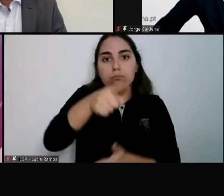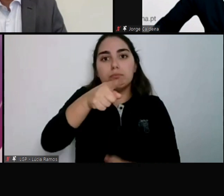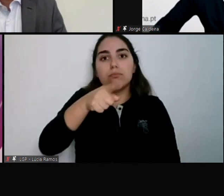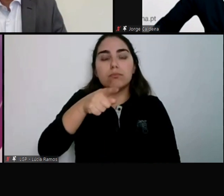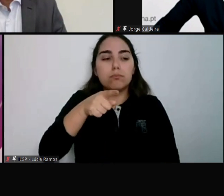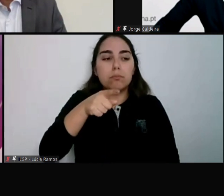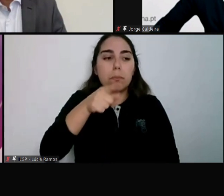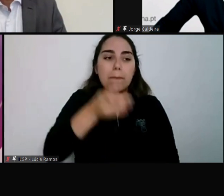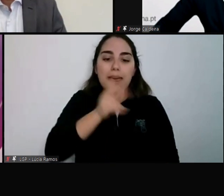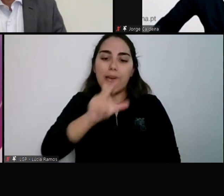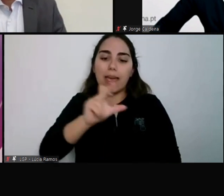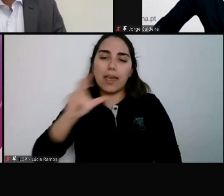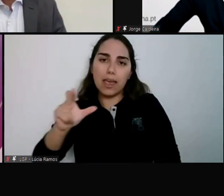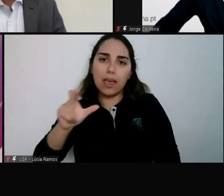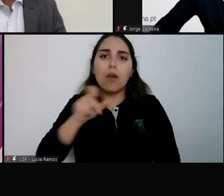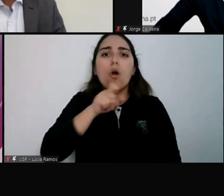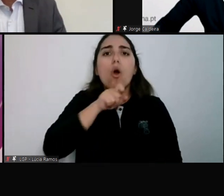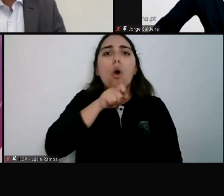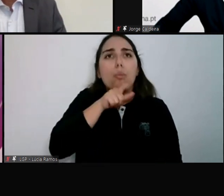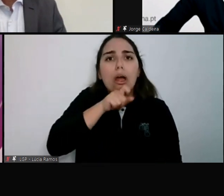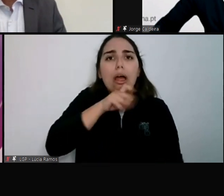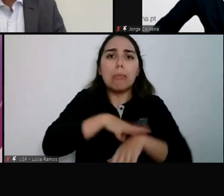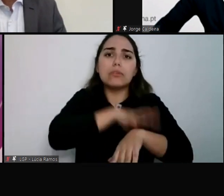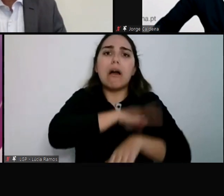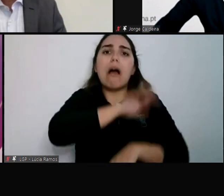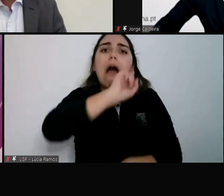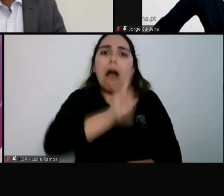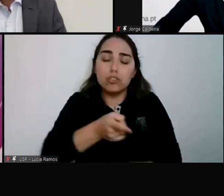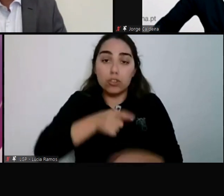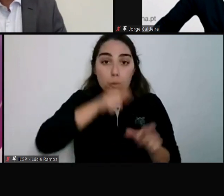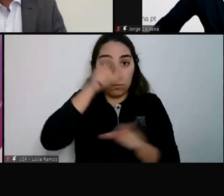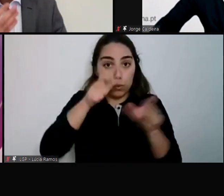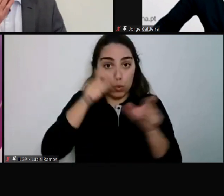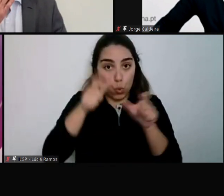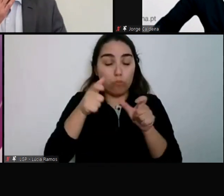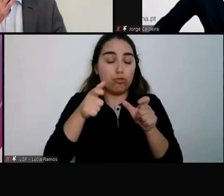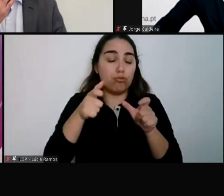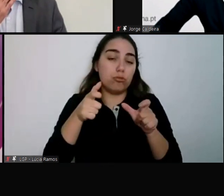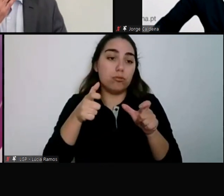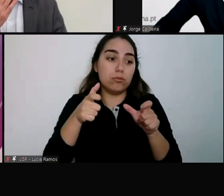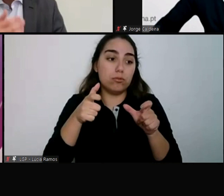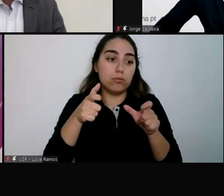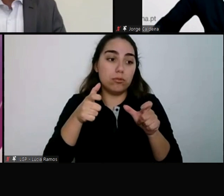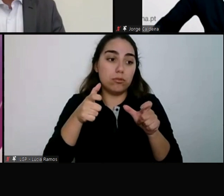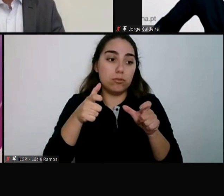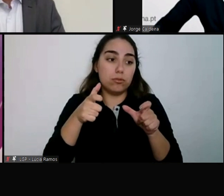para a administração, não apenas para todos aqueles que estão mais ligados diretamente aos temas